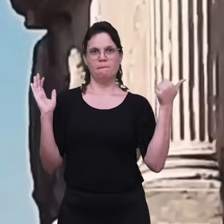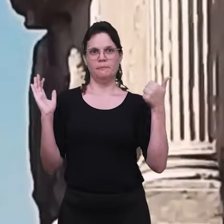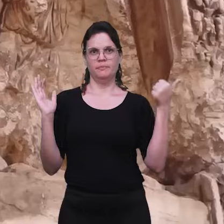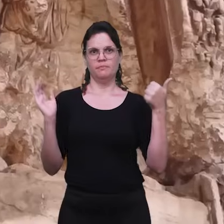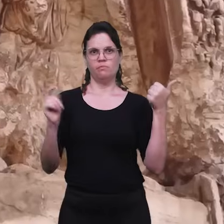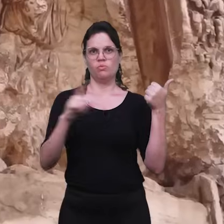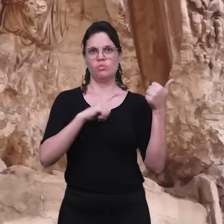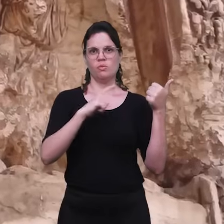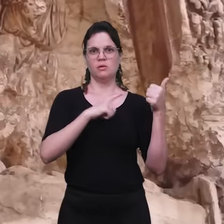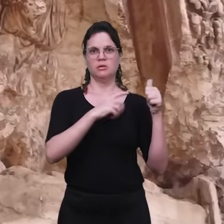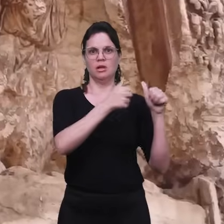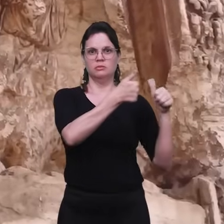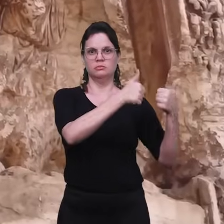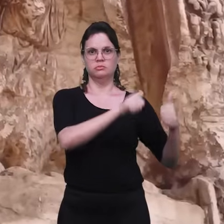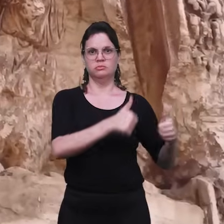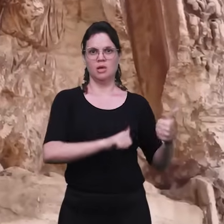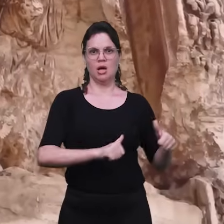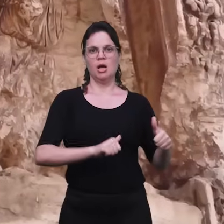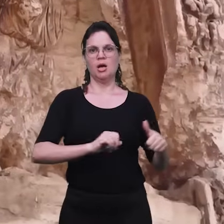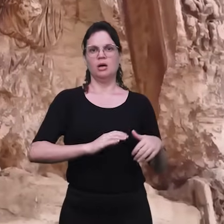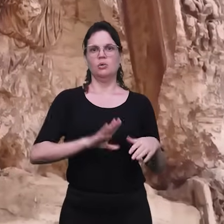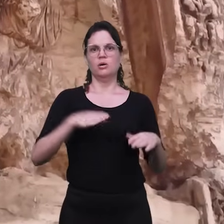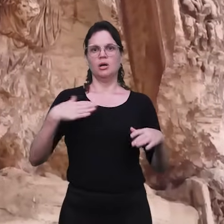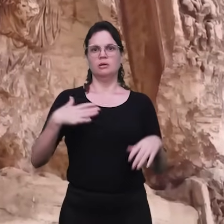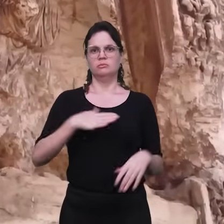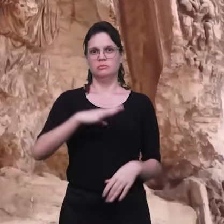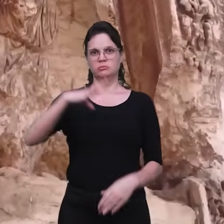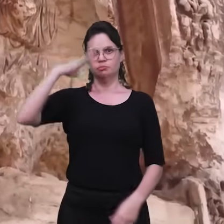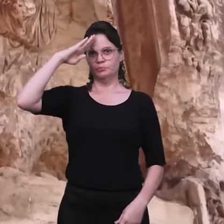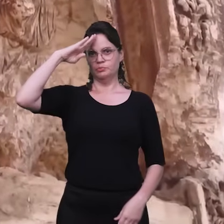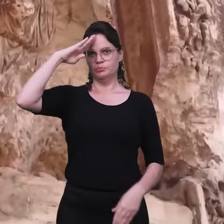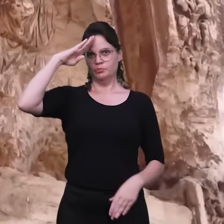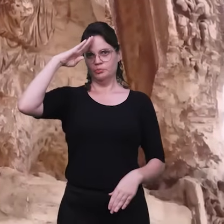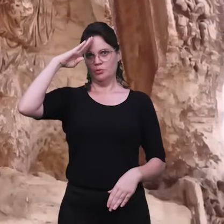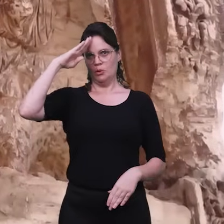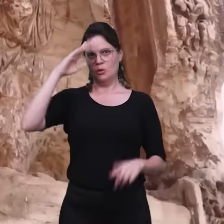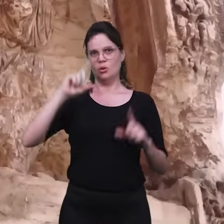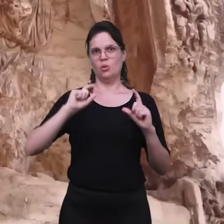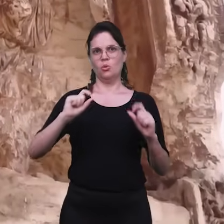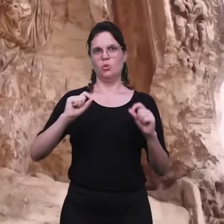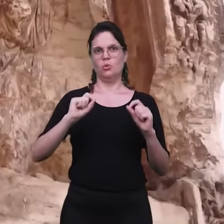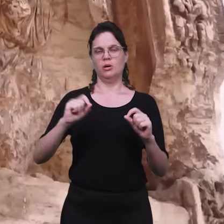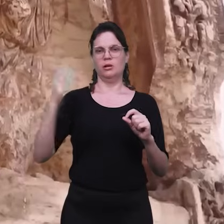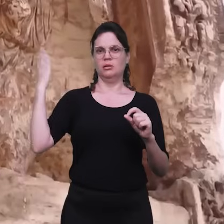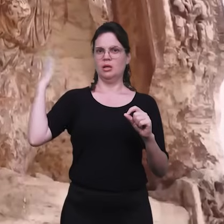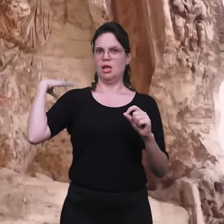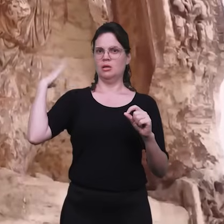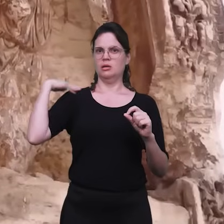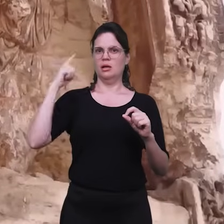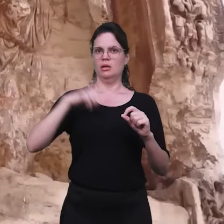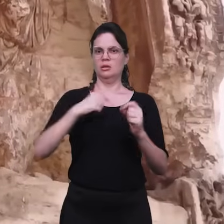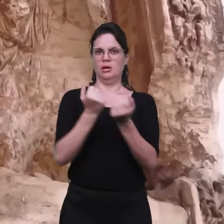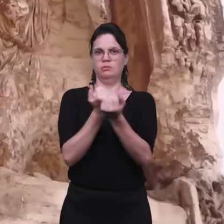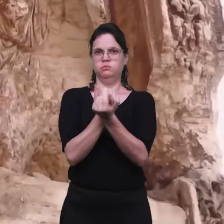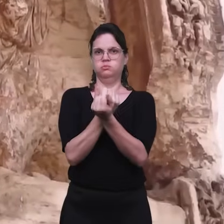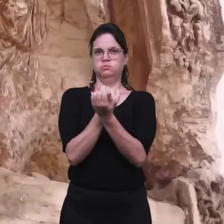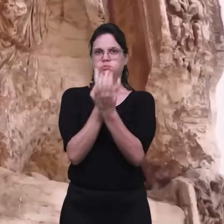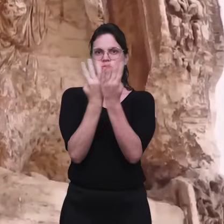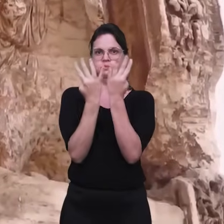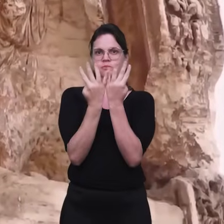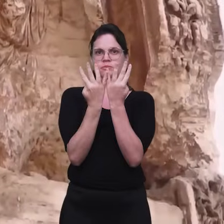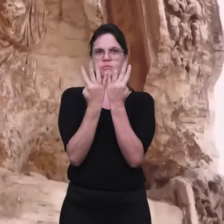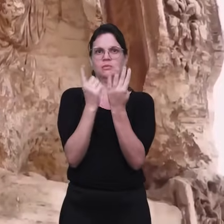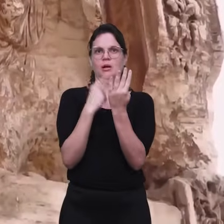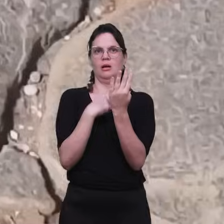dos soldados romanos levando a menorá nas costas. Então, vocês estão vendo aí